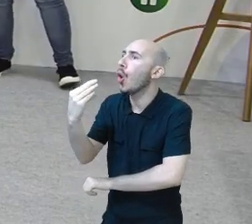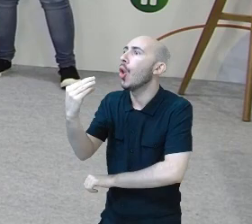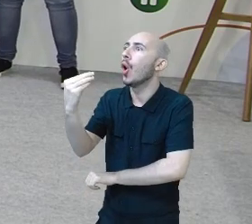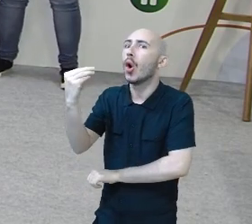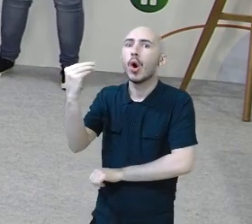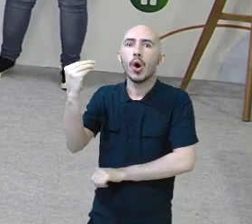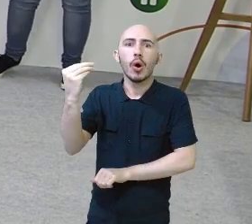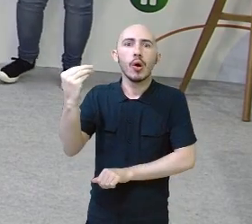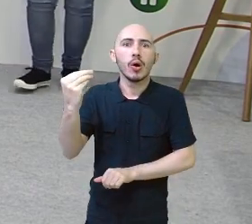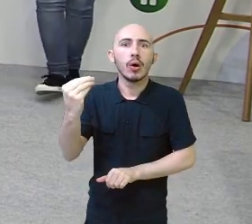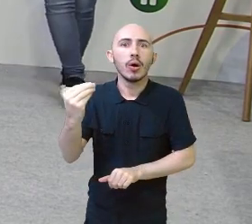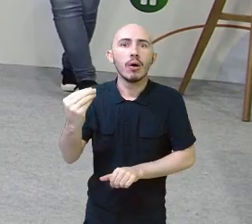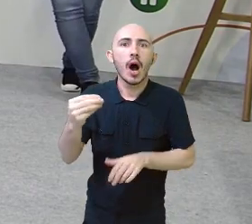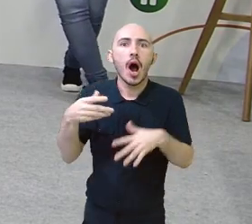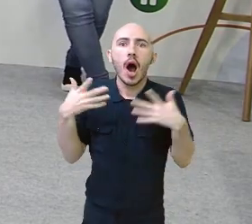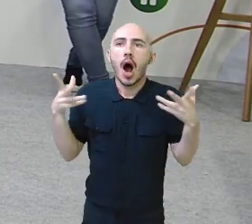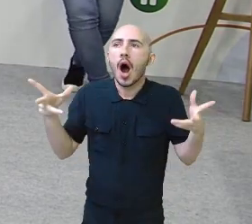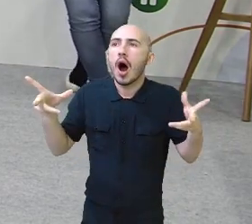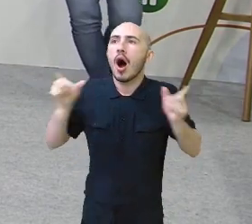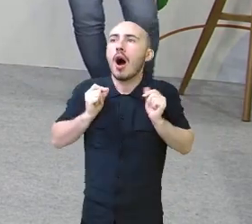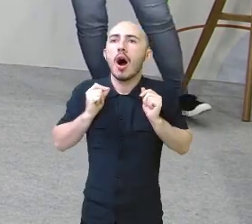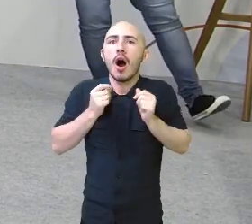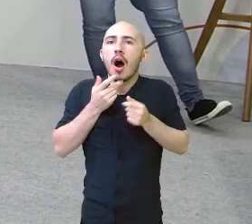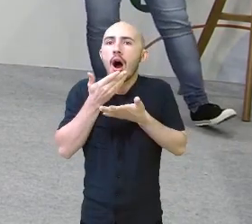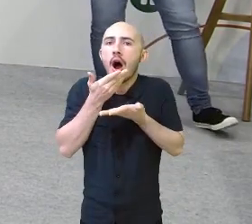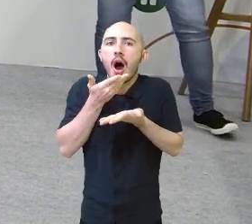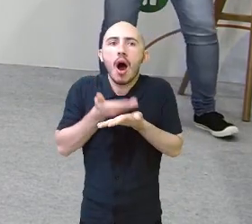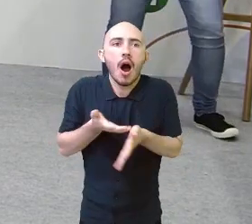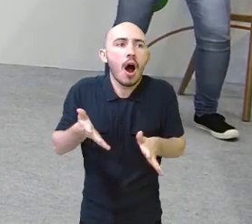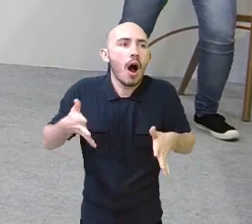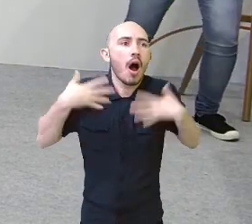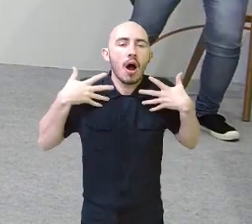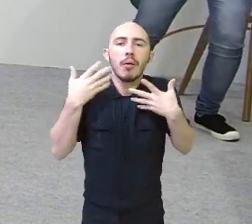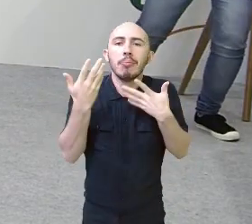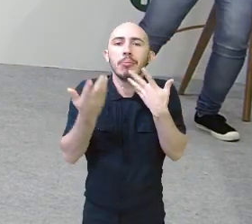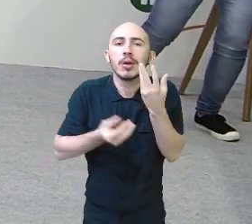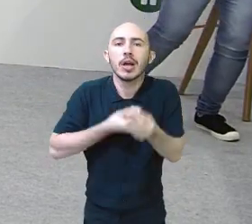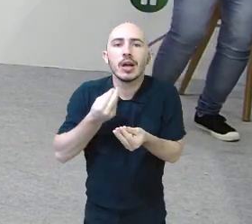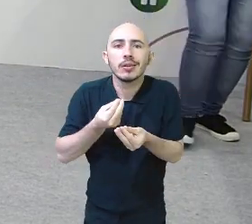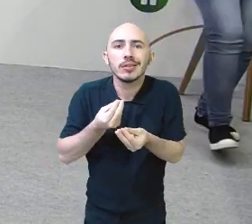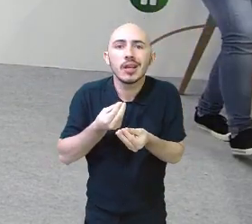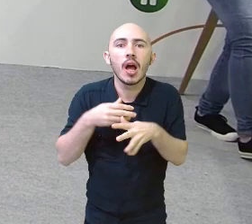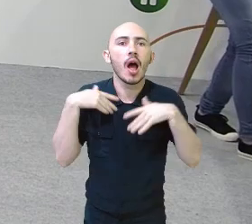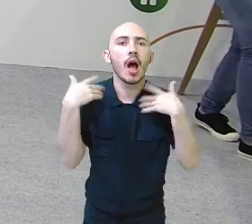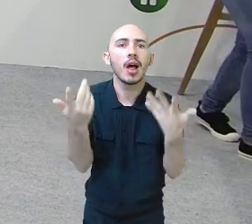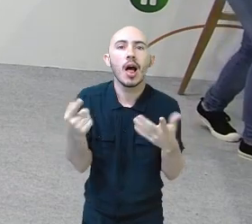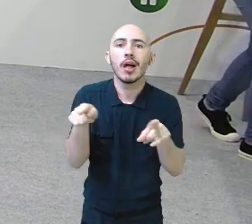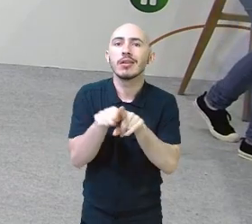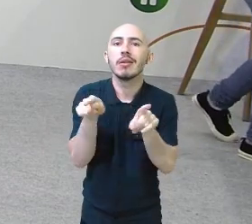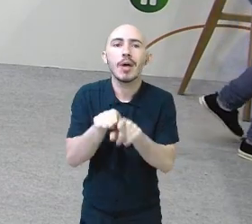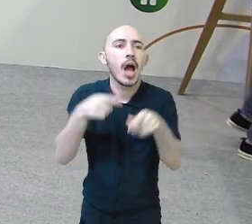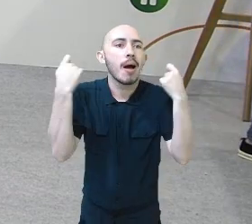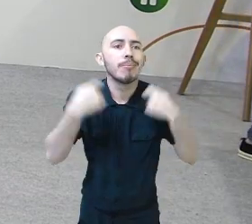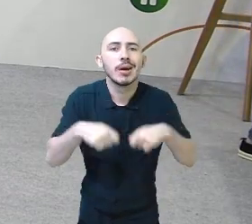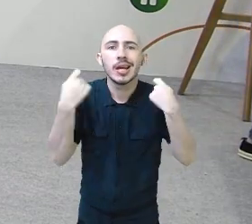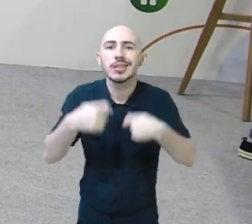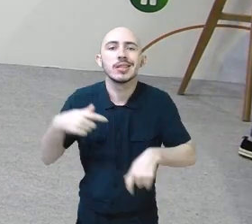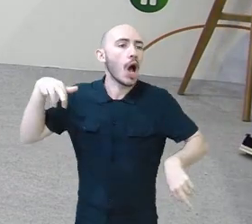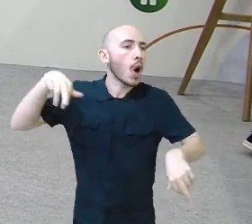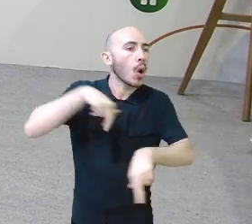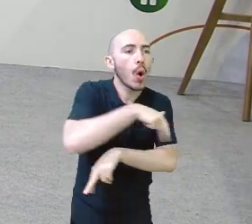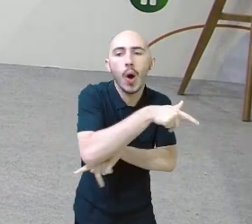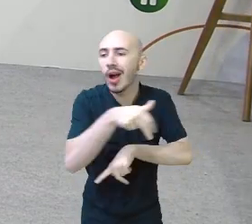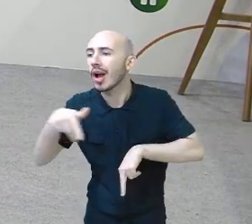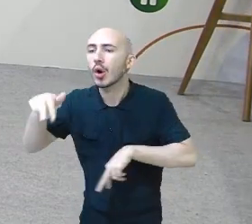lobisomem. Nossa, que assustador! E o pior não é nada. Ele sente a necessidade de correr, ele tem